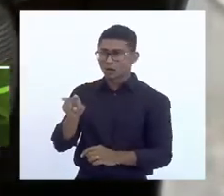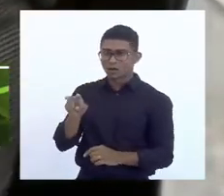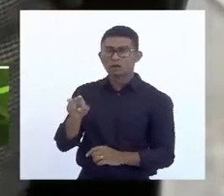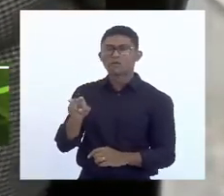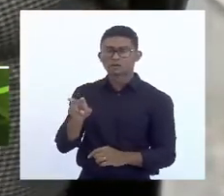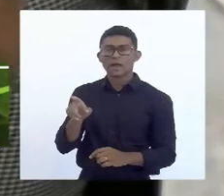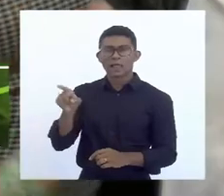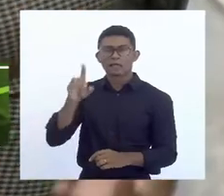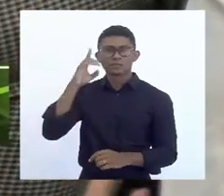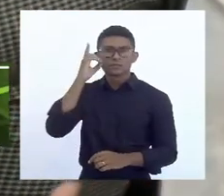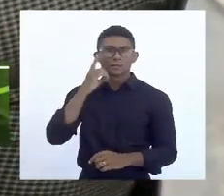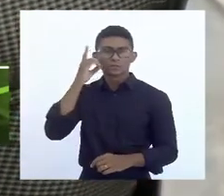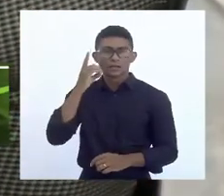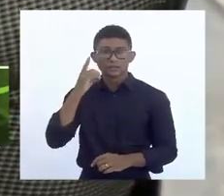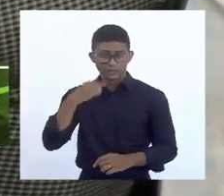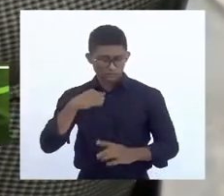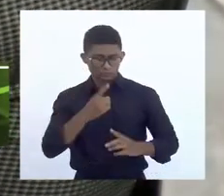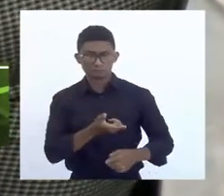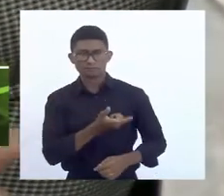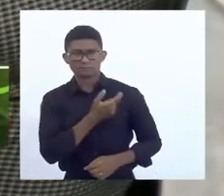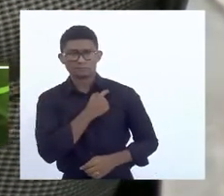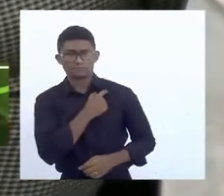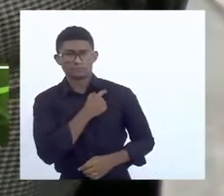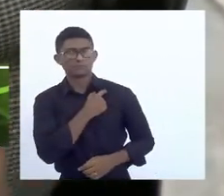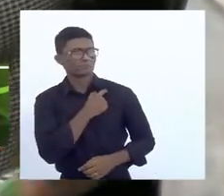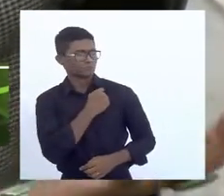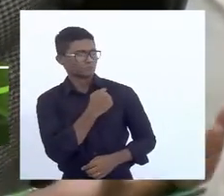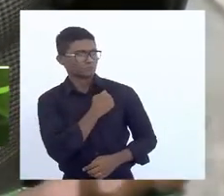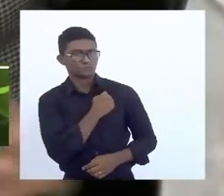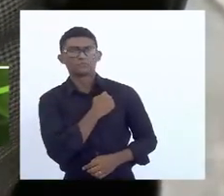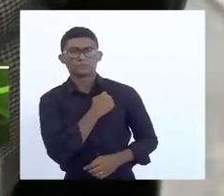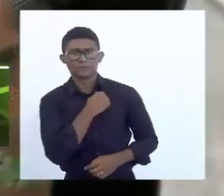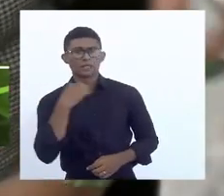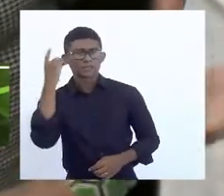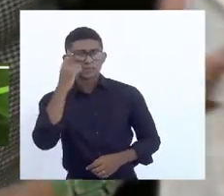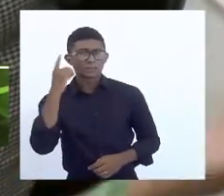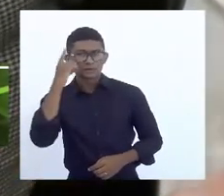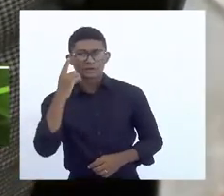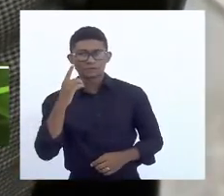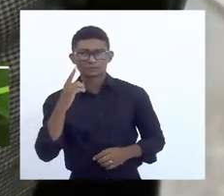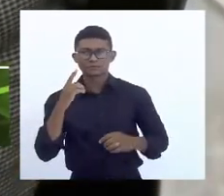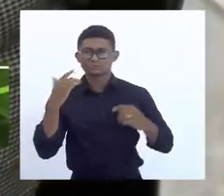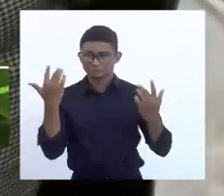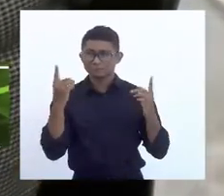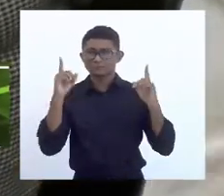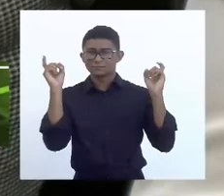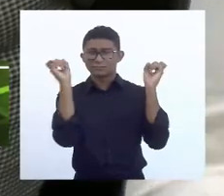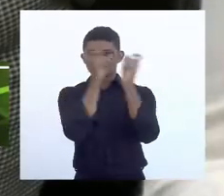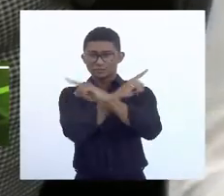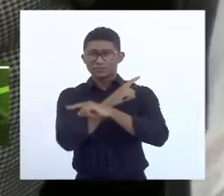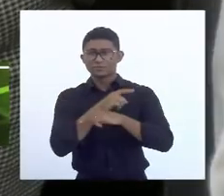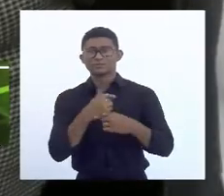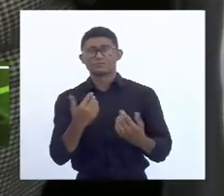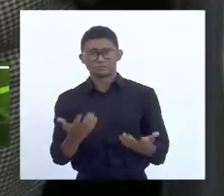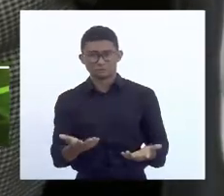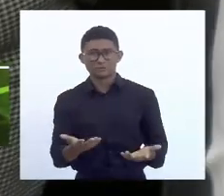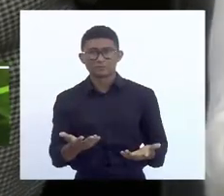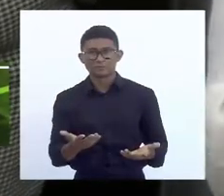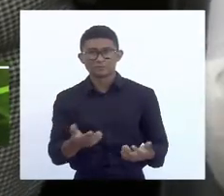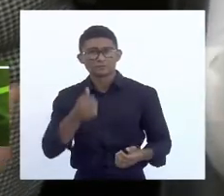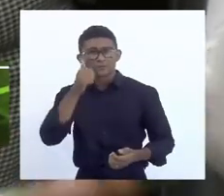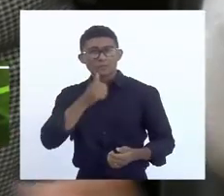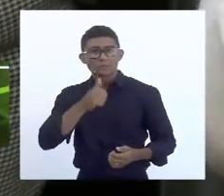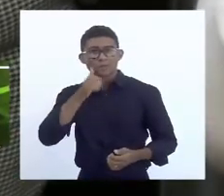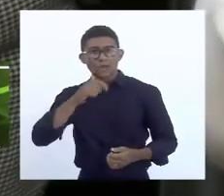broche brilhoso de deputada. Isso sendo minoria. É muito difícil identificar os homens de terno, mas é muito mais fácil identificar